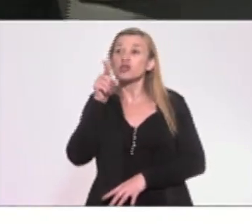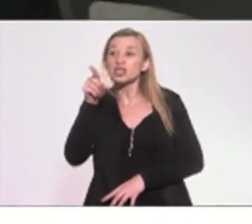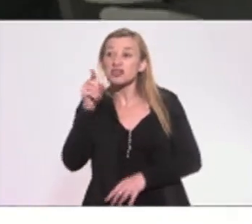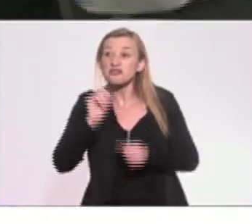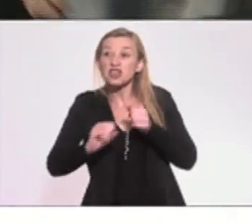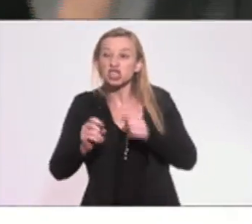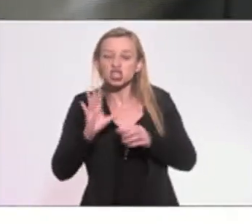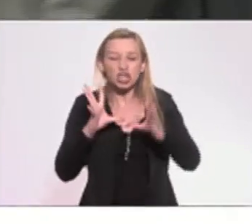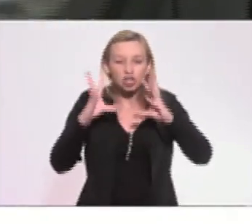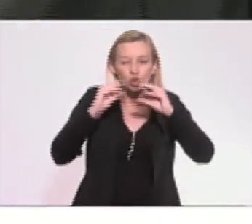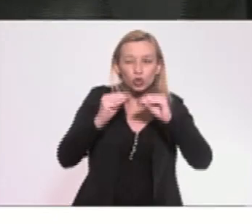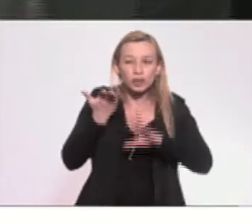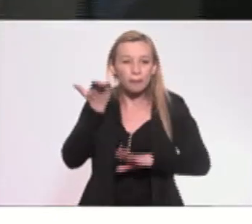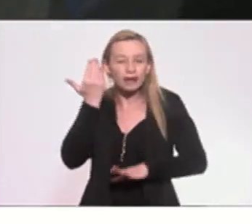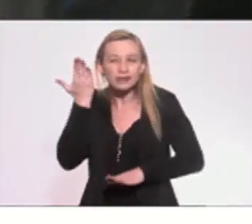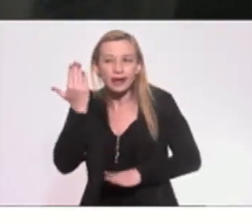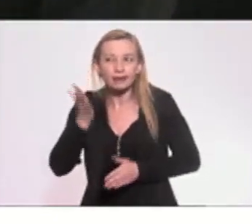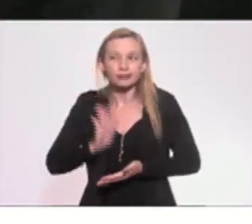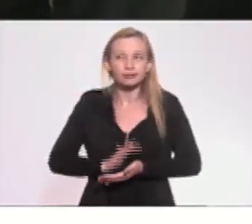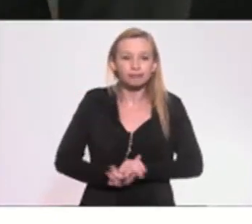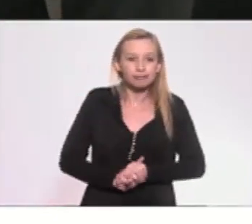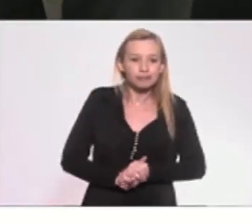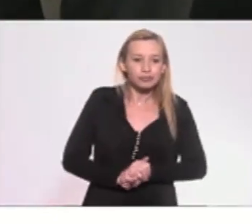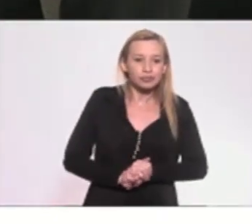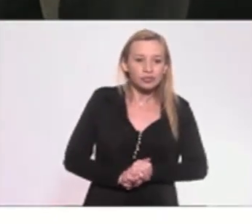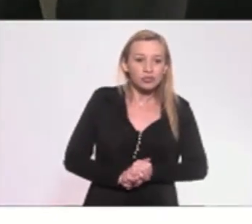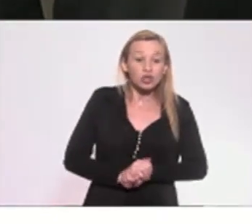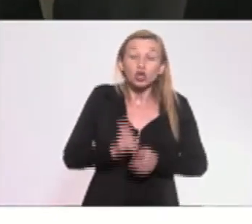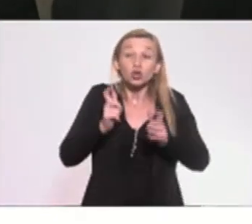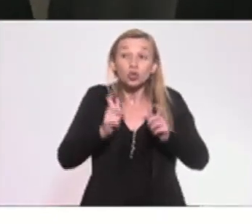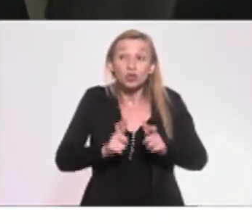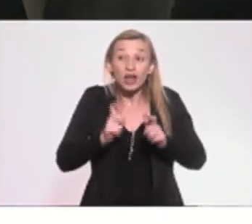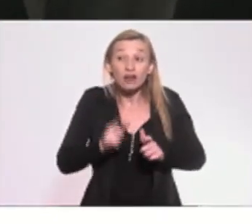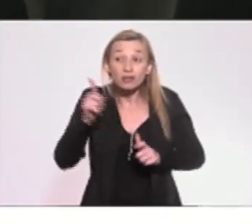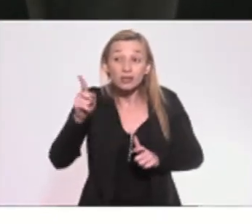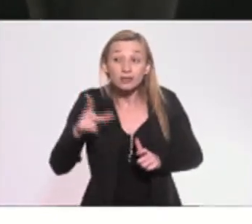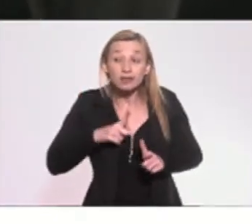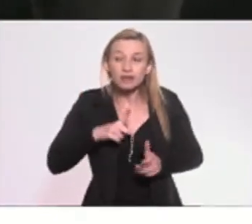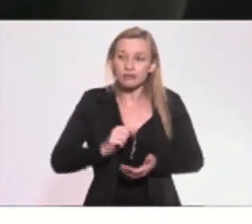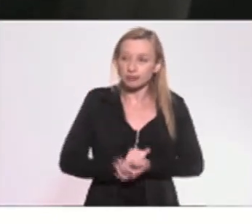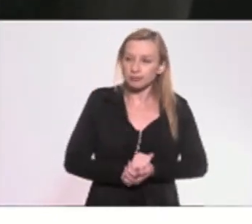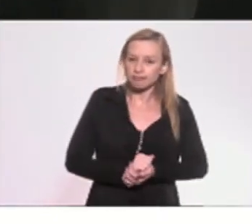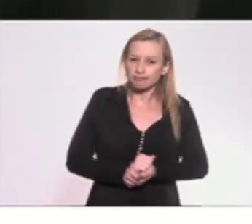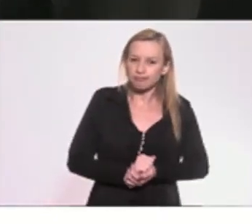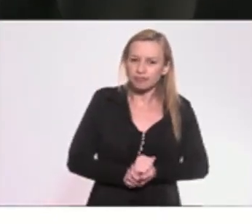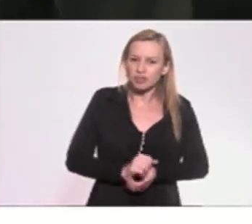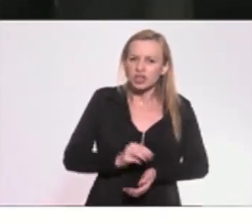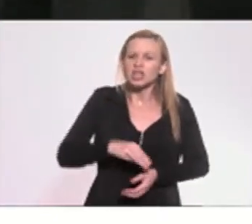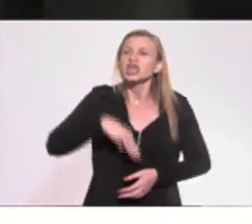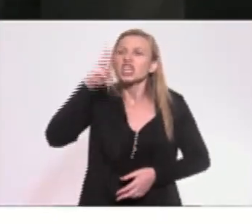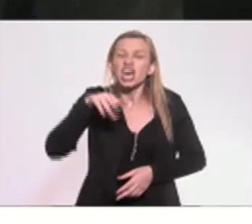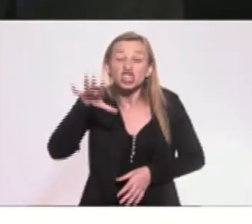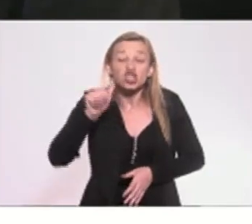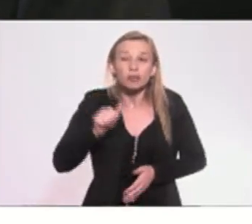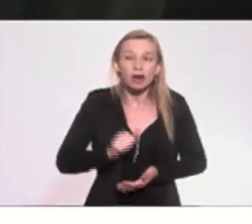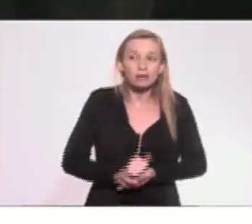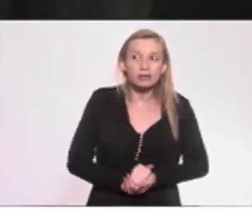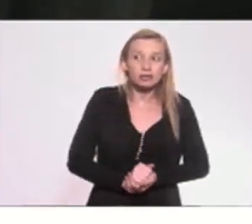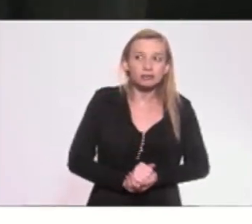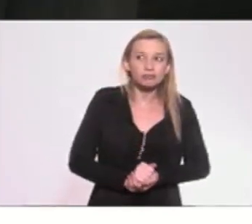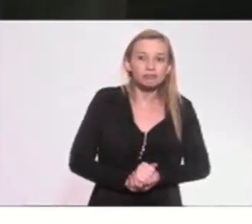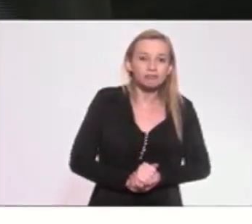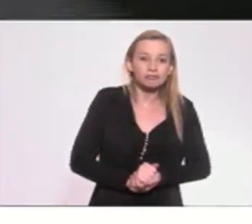passada e na precedente? Em que local estiveste? A quem convocaste?